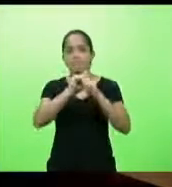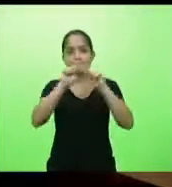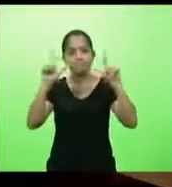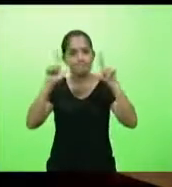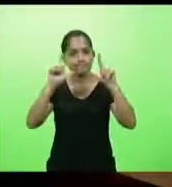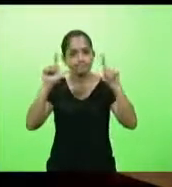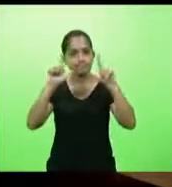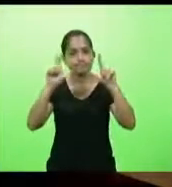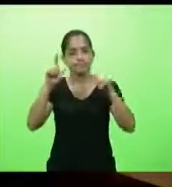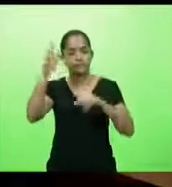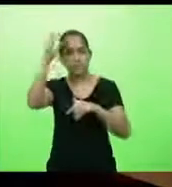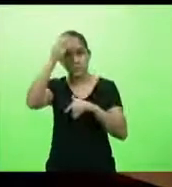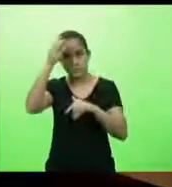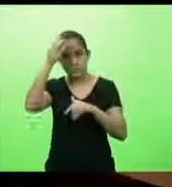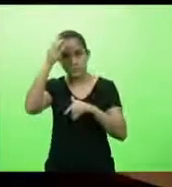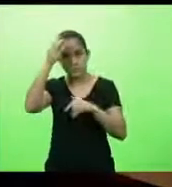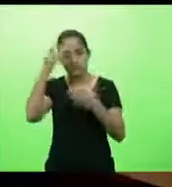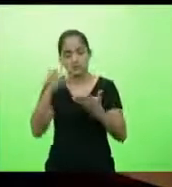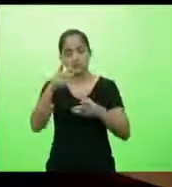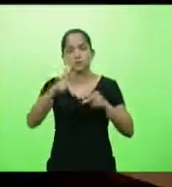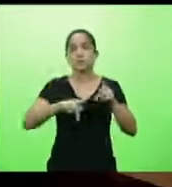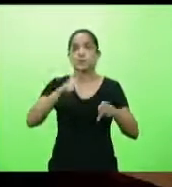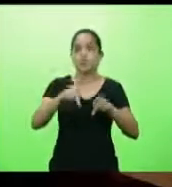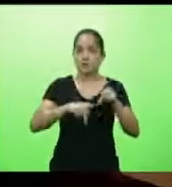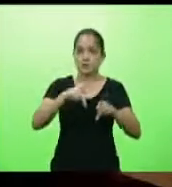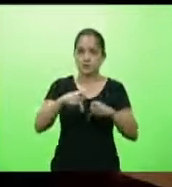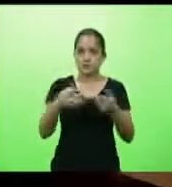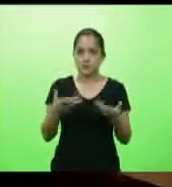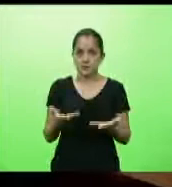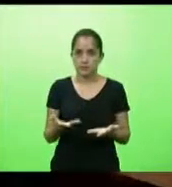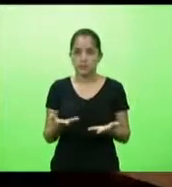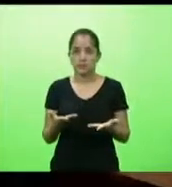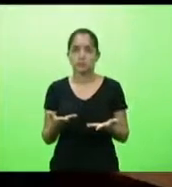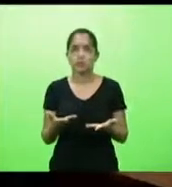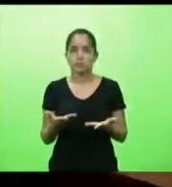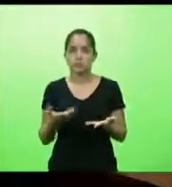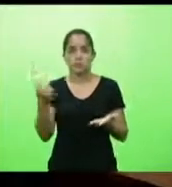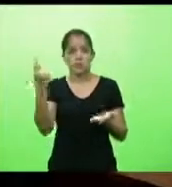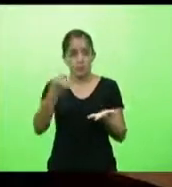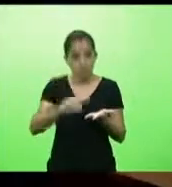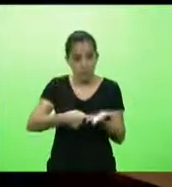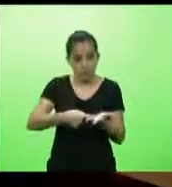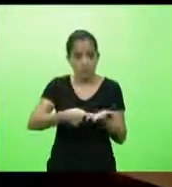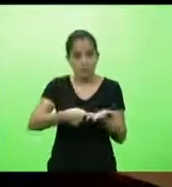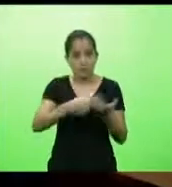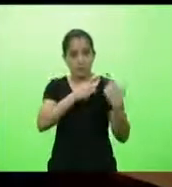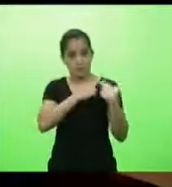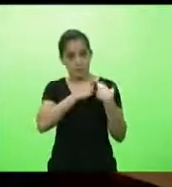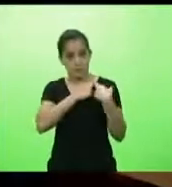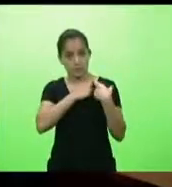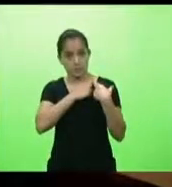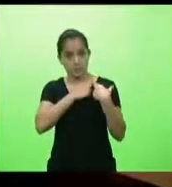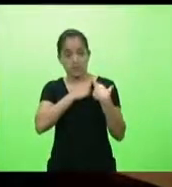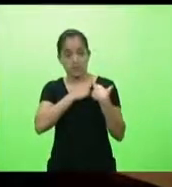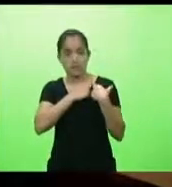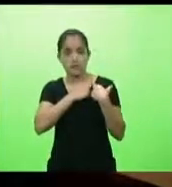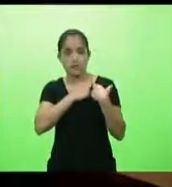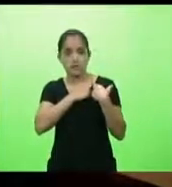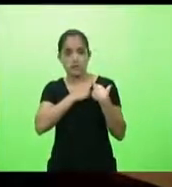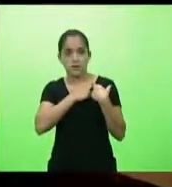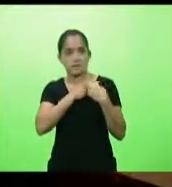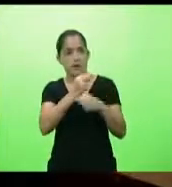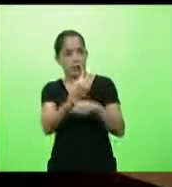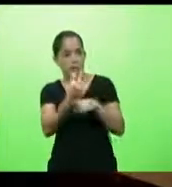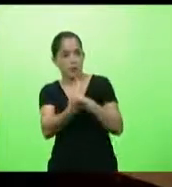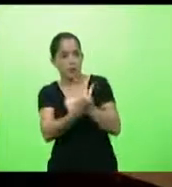conscientização da população para um compromisso com relação a tomar todos os cuidados